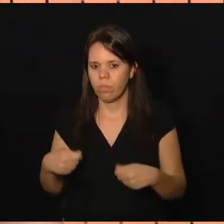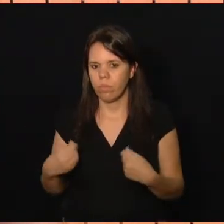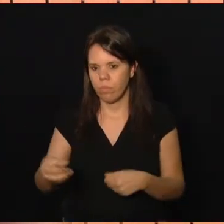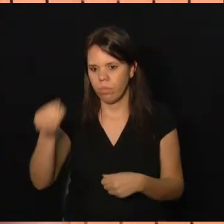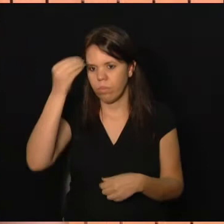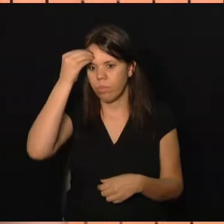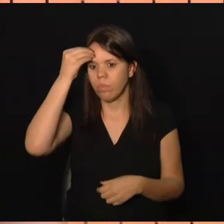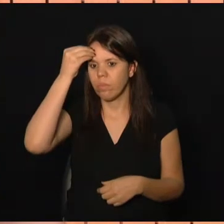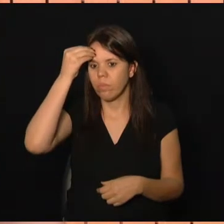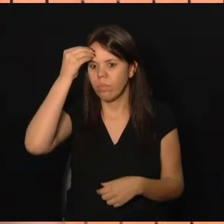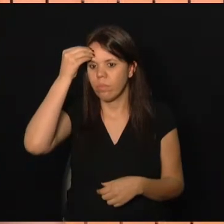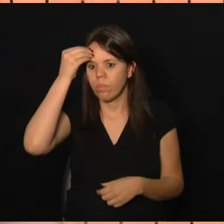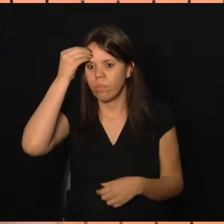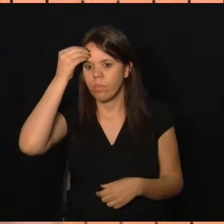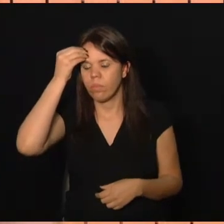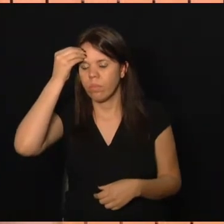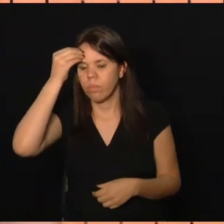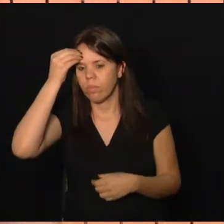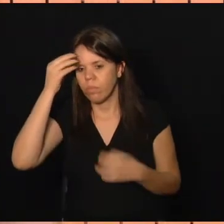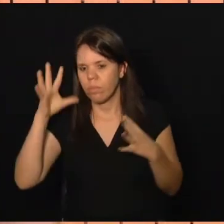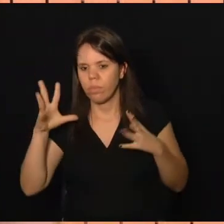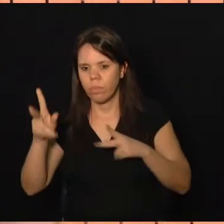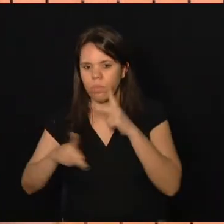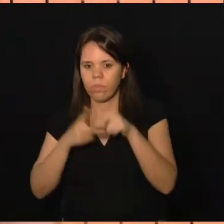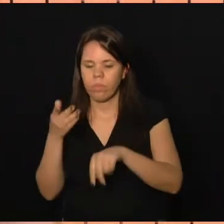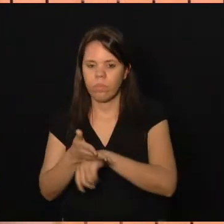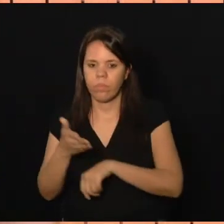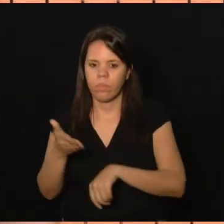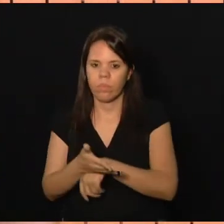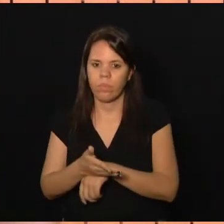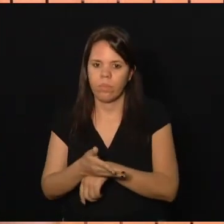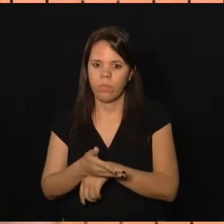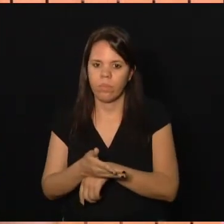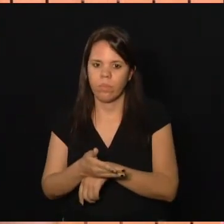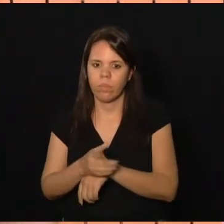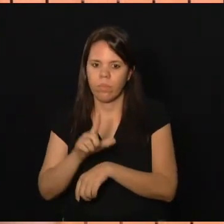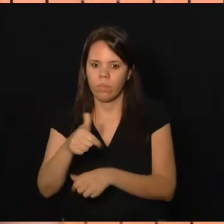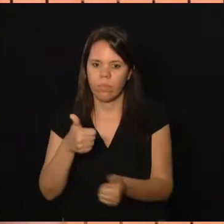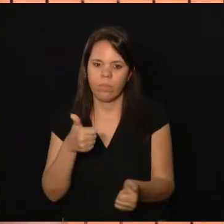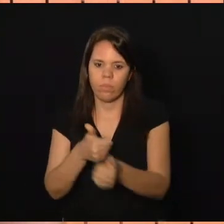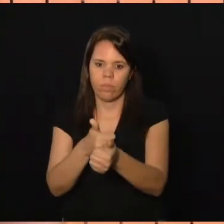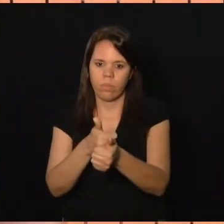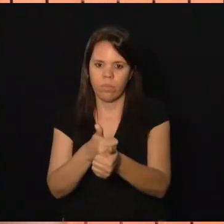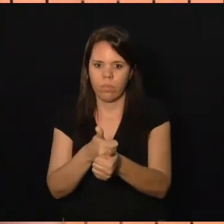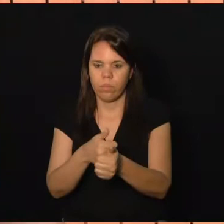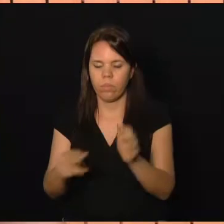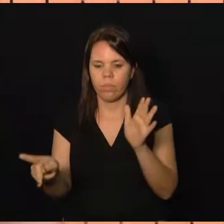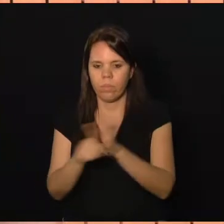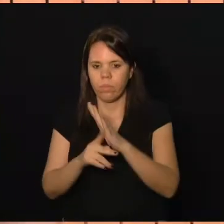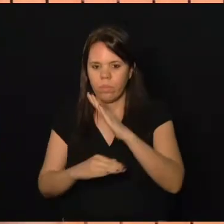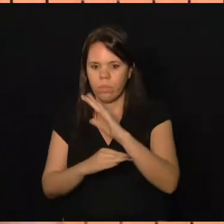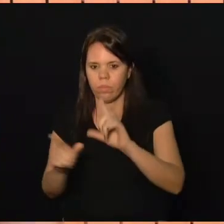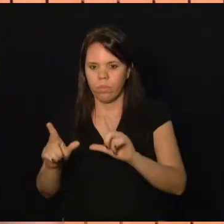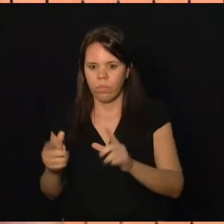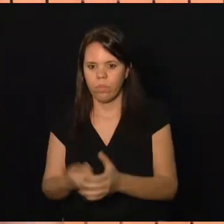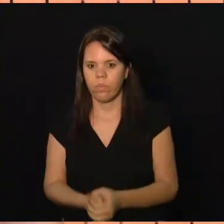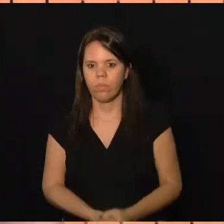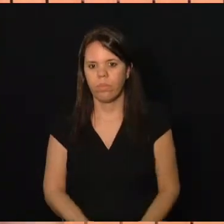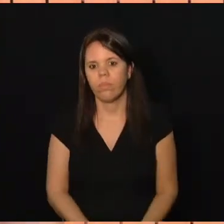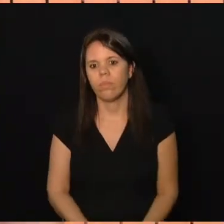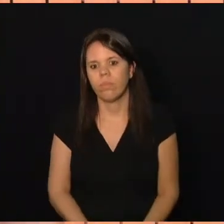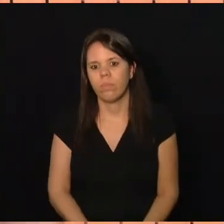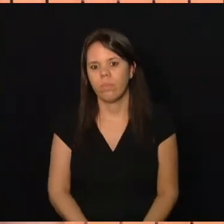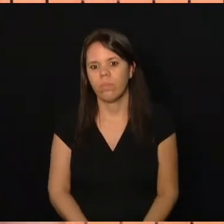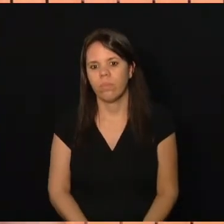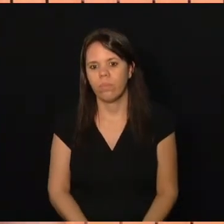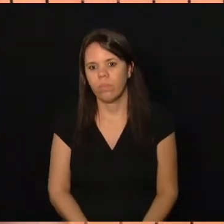né, na memória de todos que participaram e daqueles que vão acompanhar também através da própria TV Câmara e também